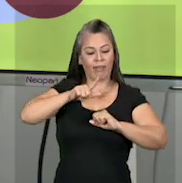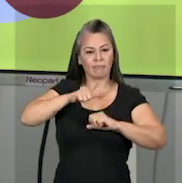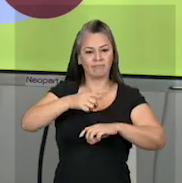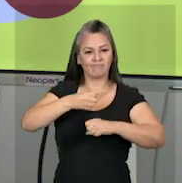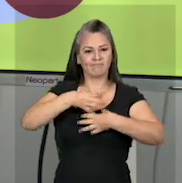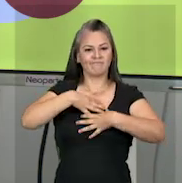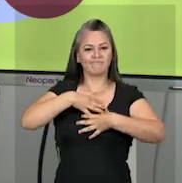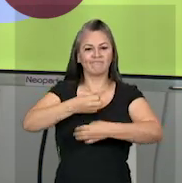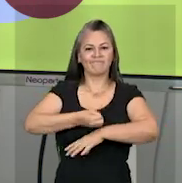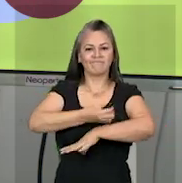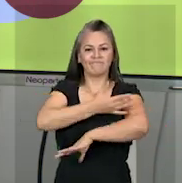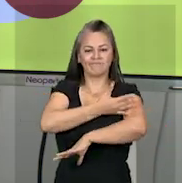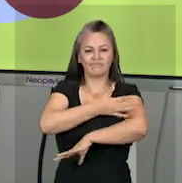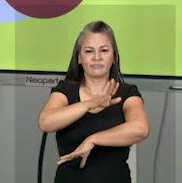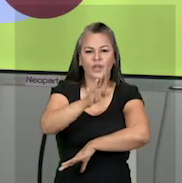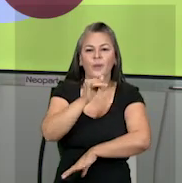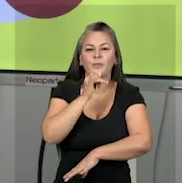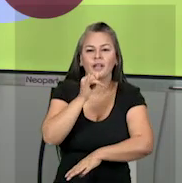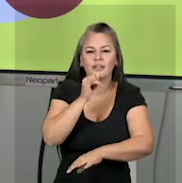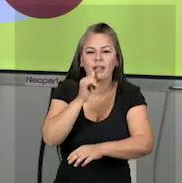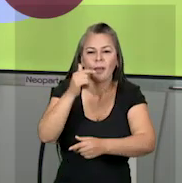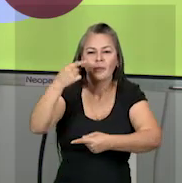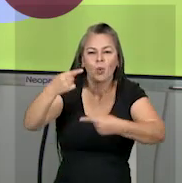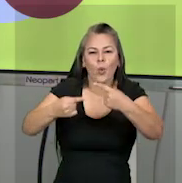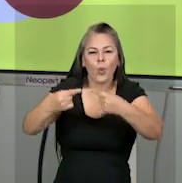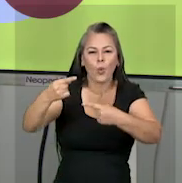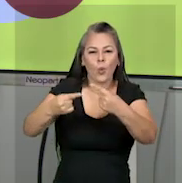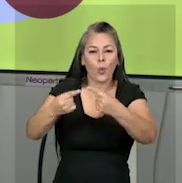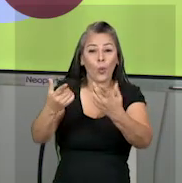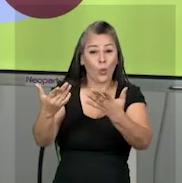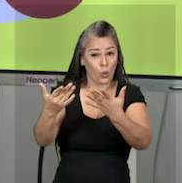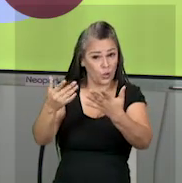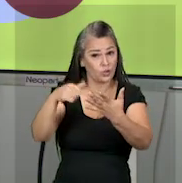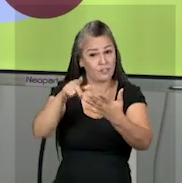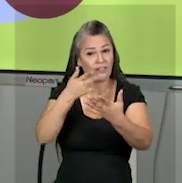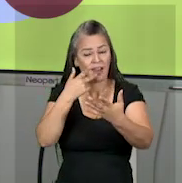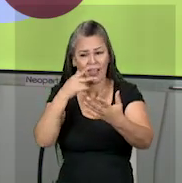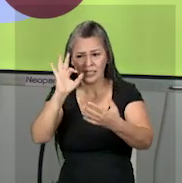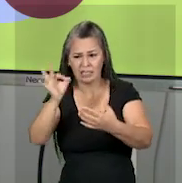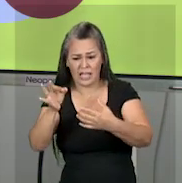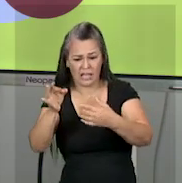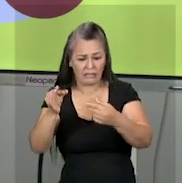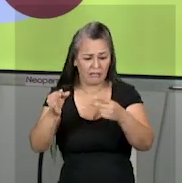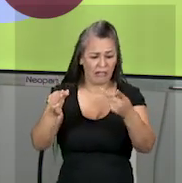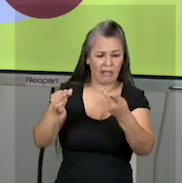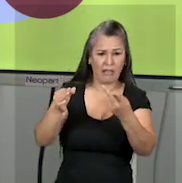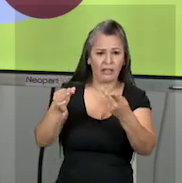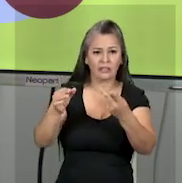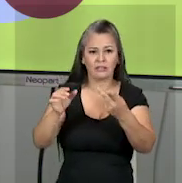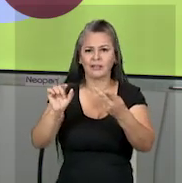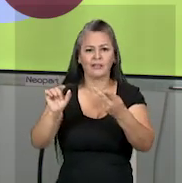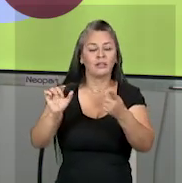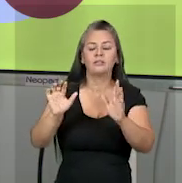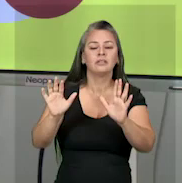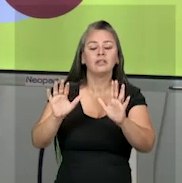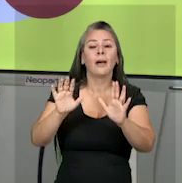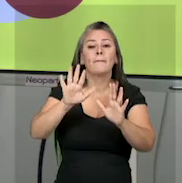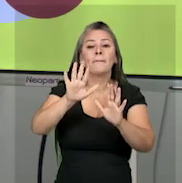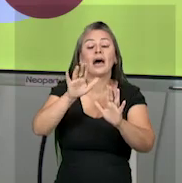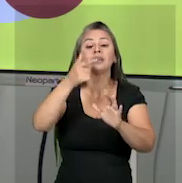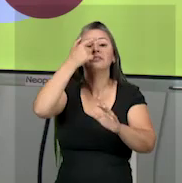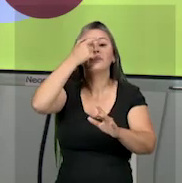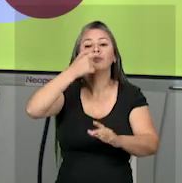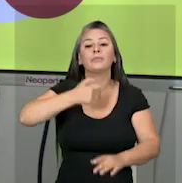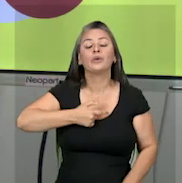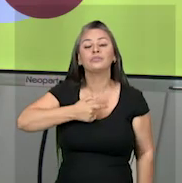debates na sociedade a respeito do que é justo, do que não é justo, do que é certo, do que não é certo, né? Mas o Bobbio ele fala que a nossa postura em